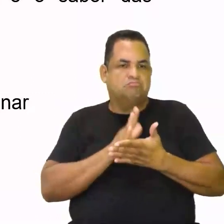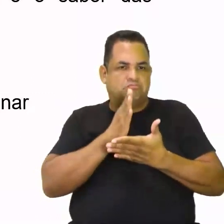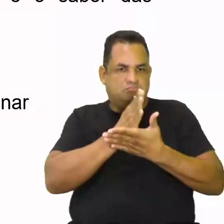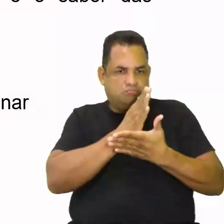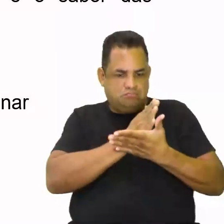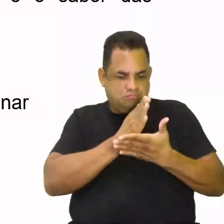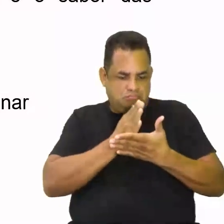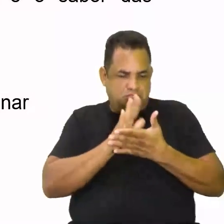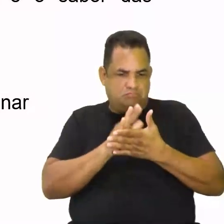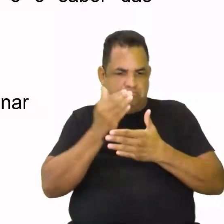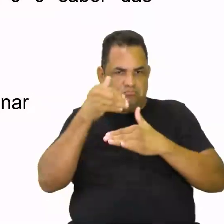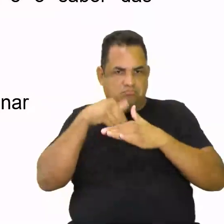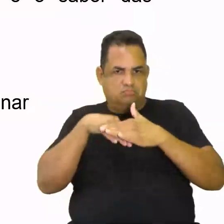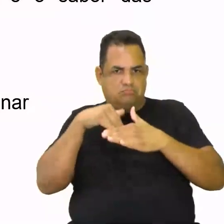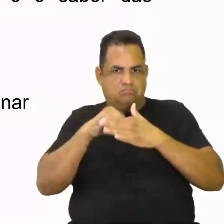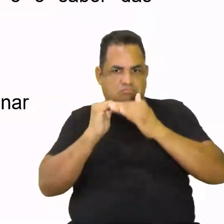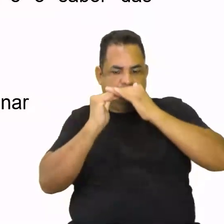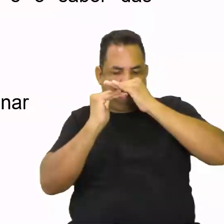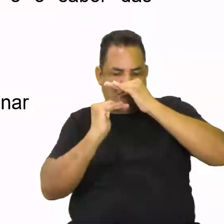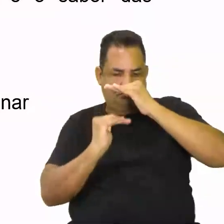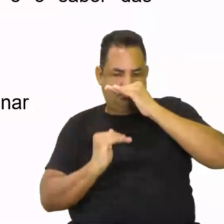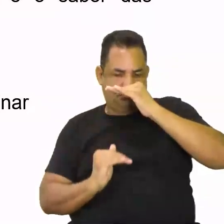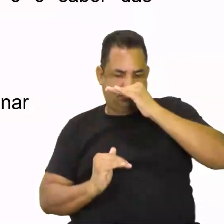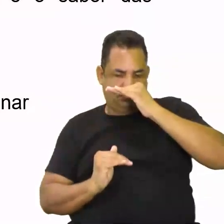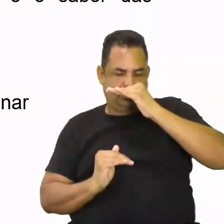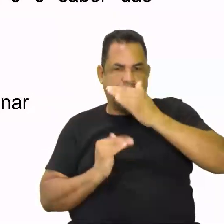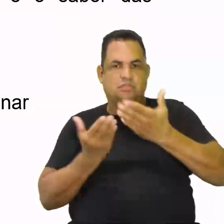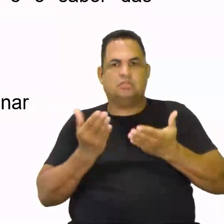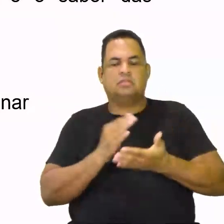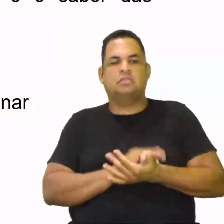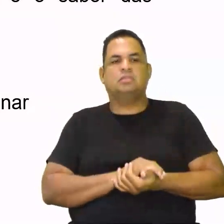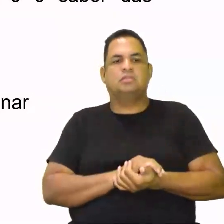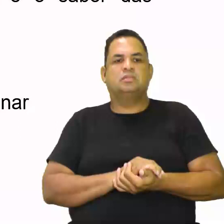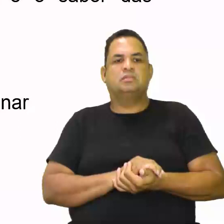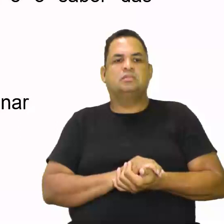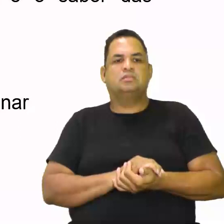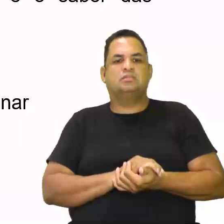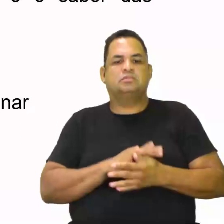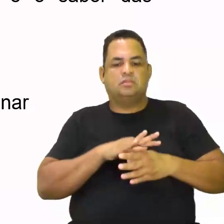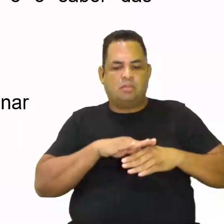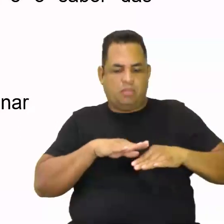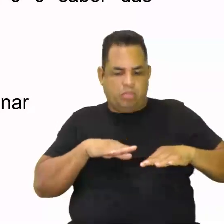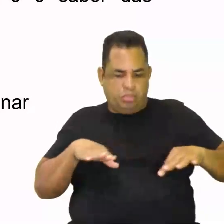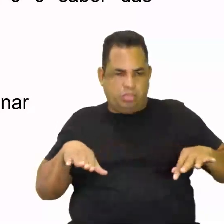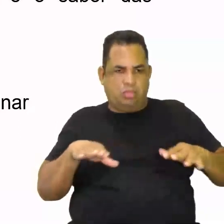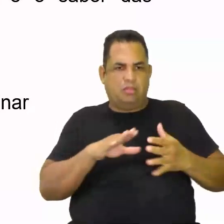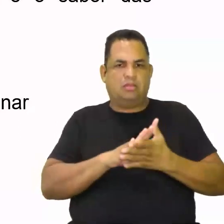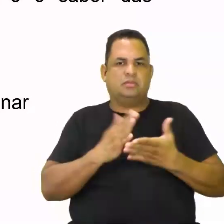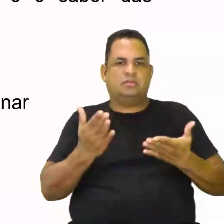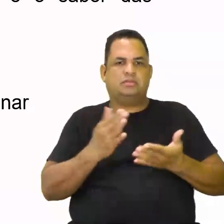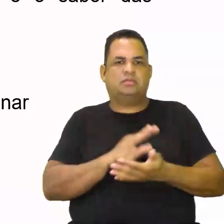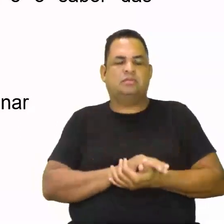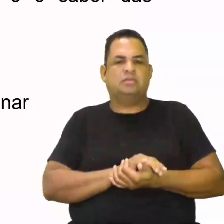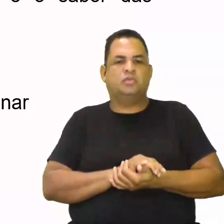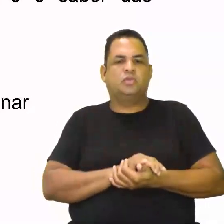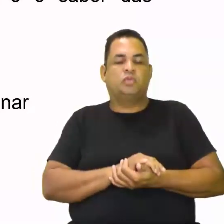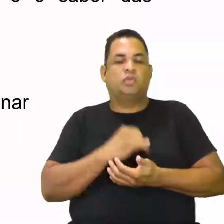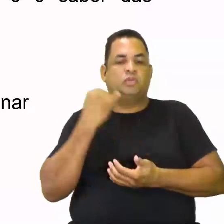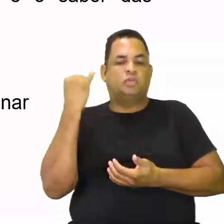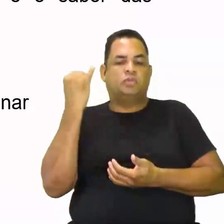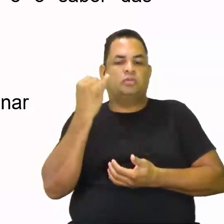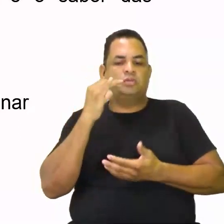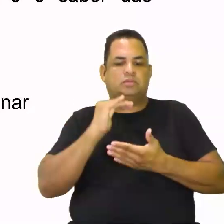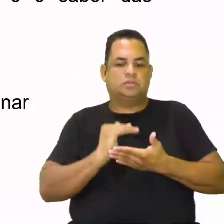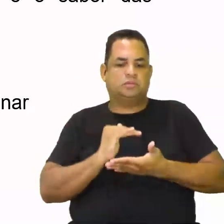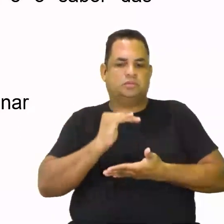impurezas se depositem no fundo do tanque. Então, é como se virasse uma lama. E o que interessa é a água